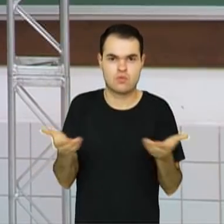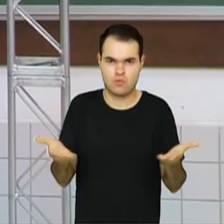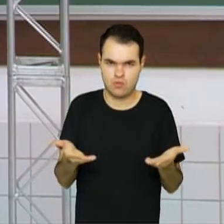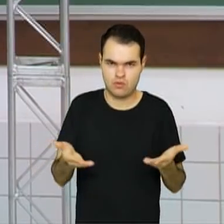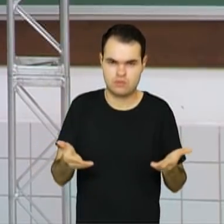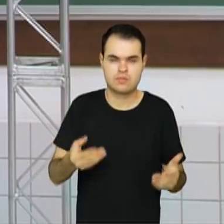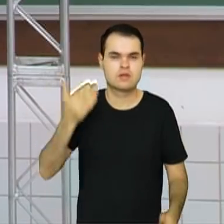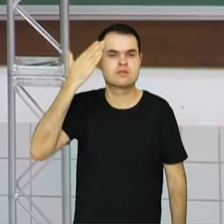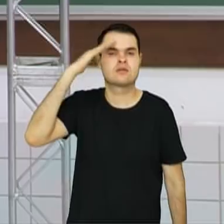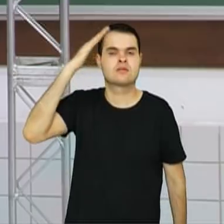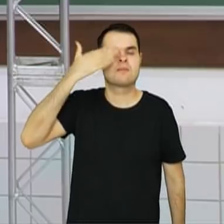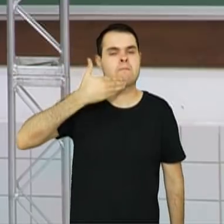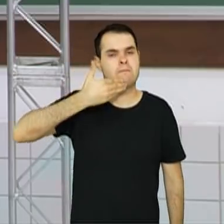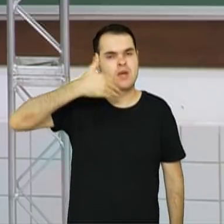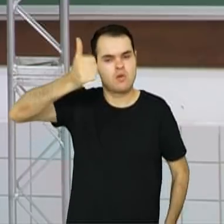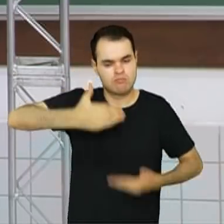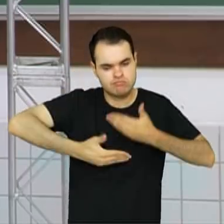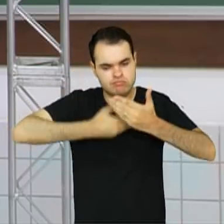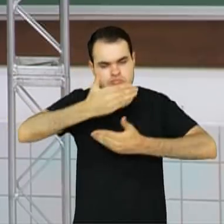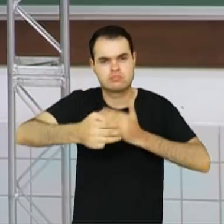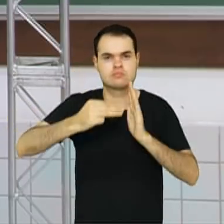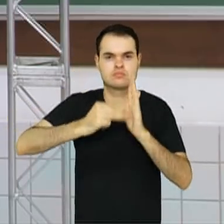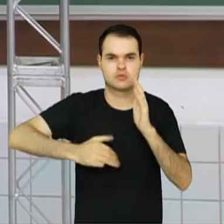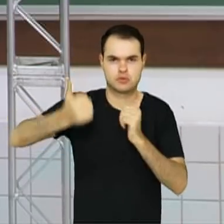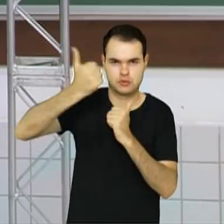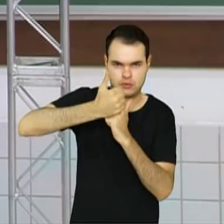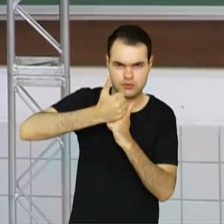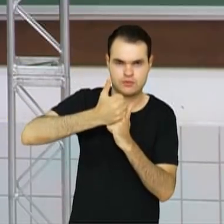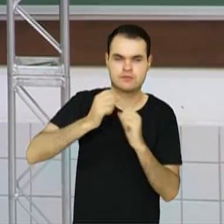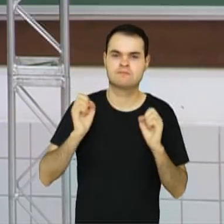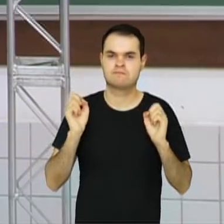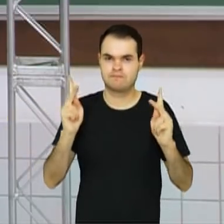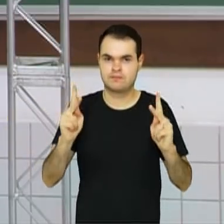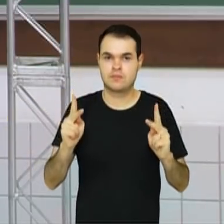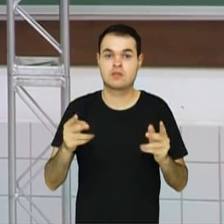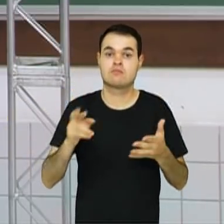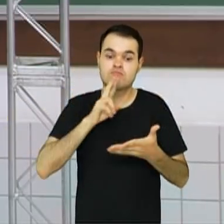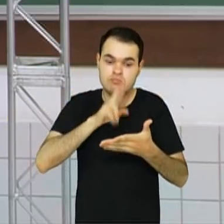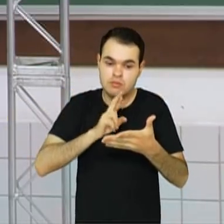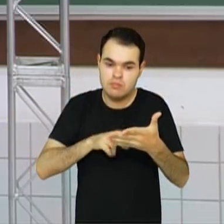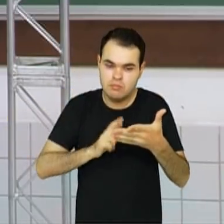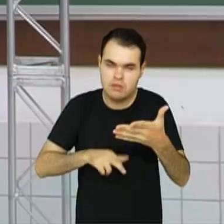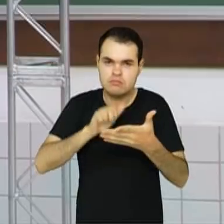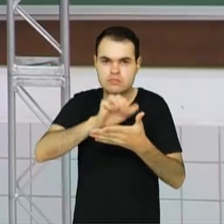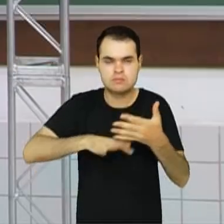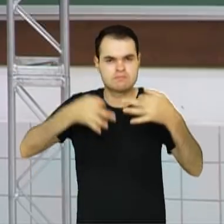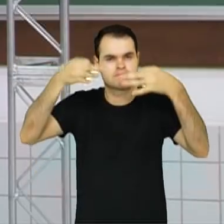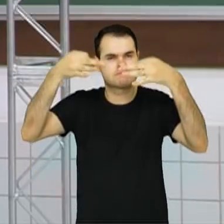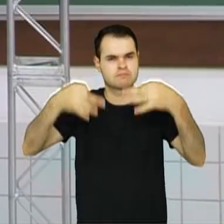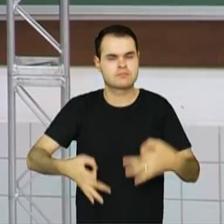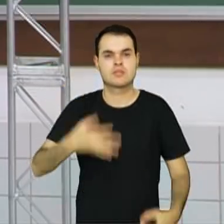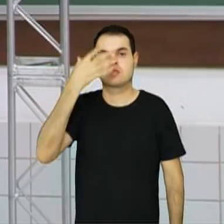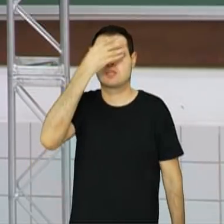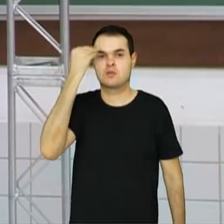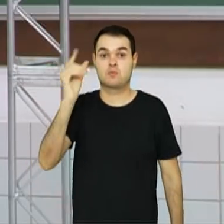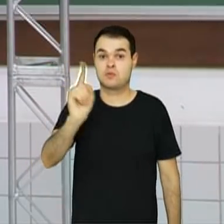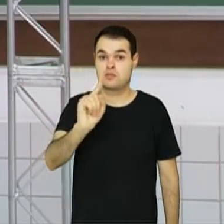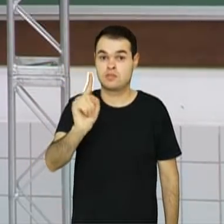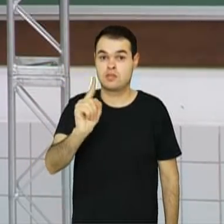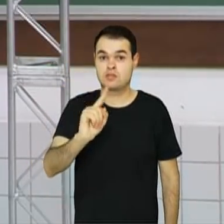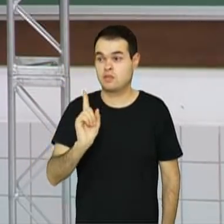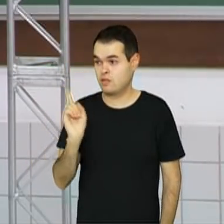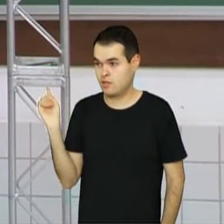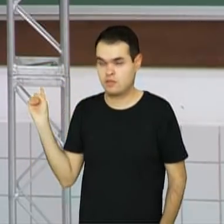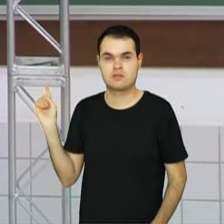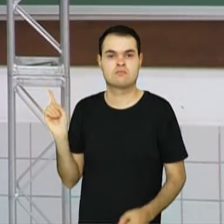gente entender melhor esse processo da substituição, tá bom? Então, faça as atividades direitinho. Não esqueça de fazer essa tarefa